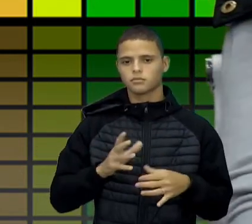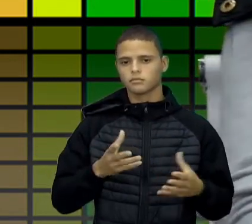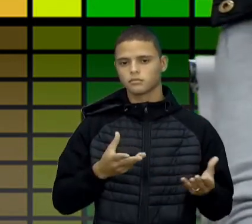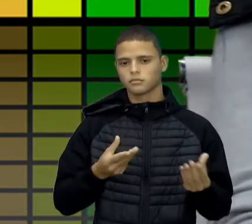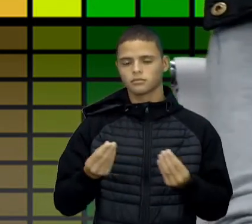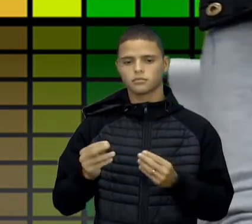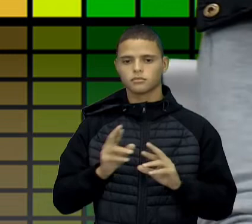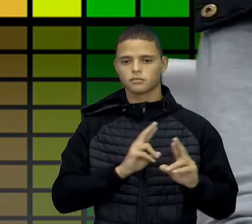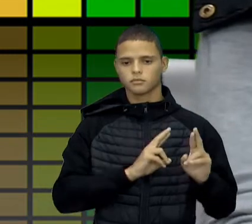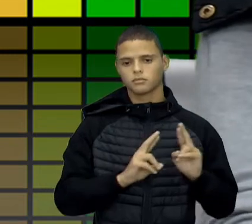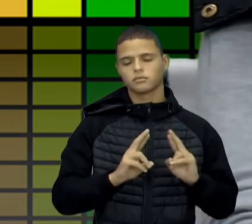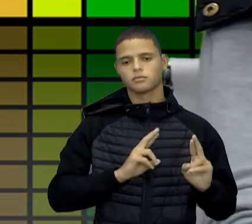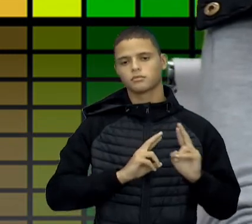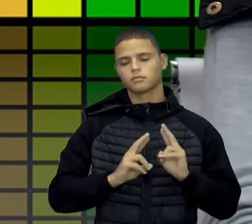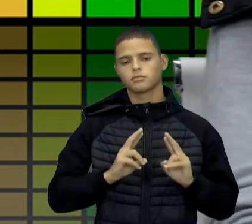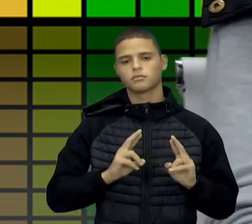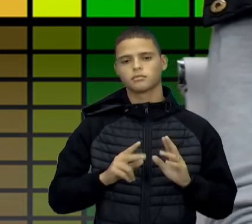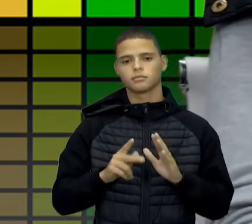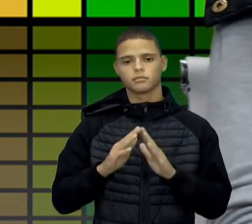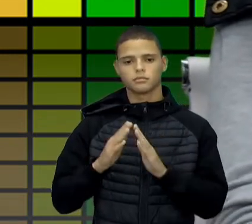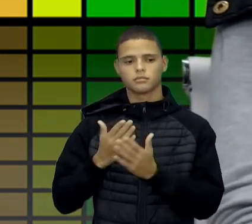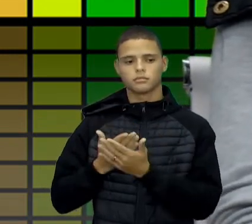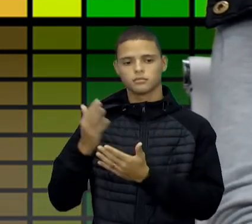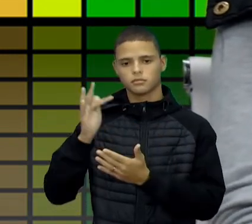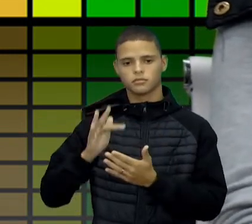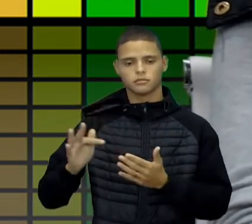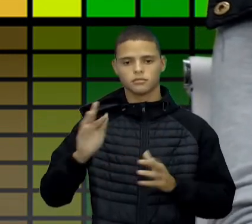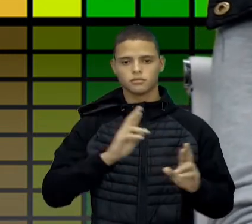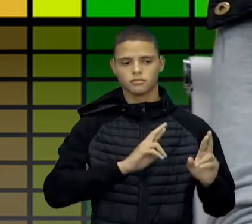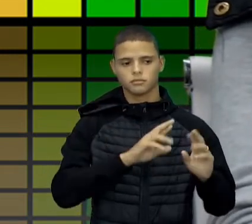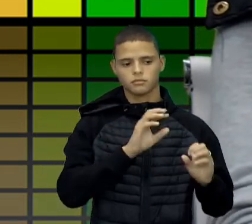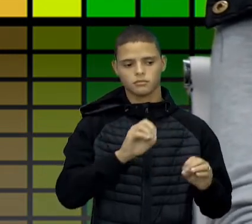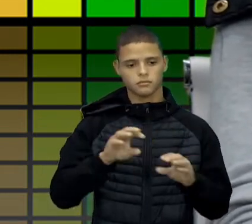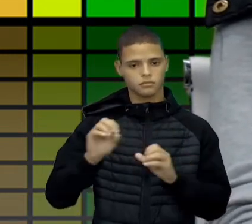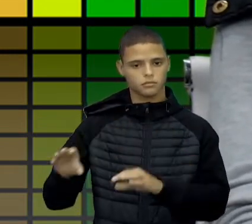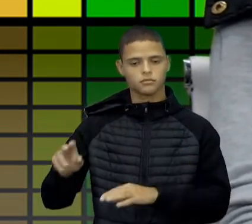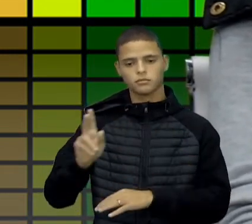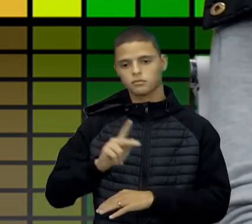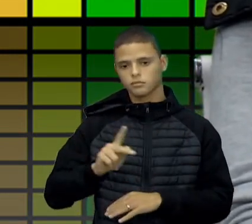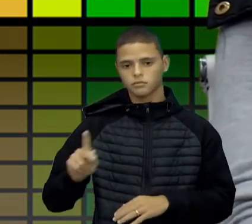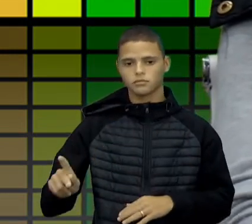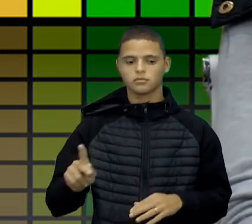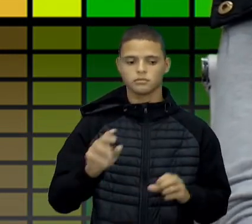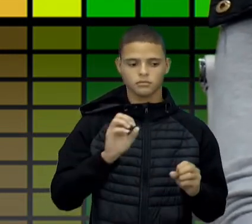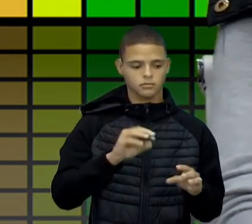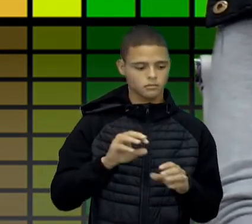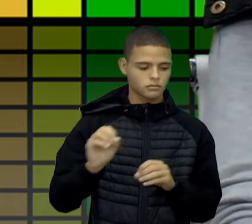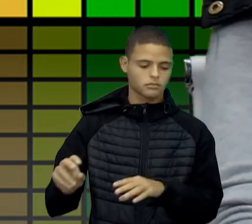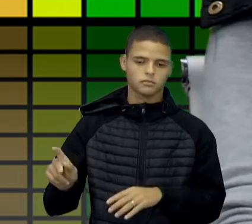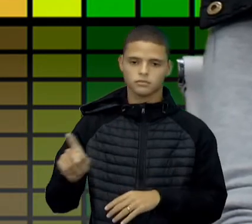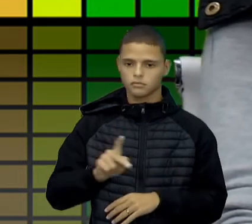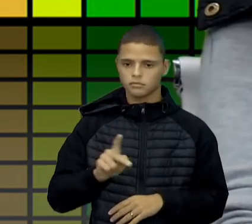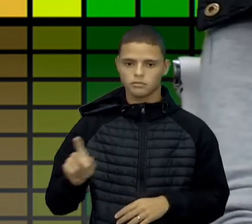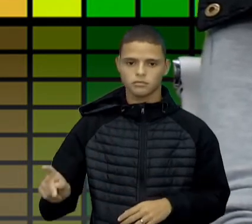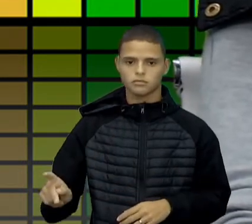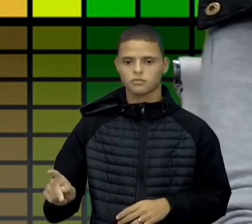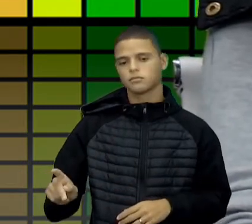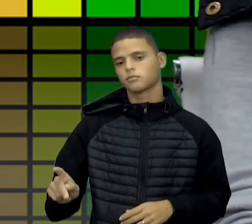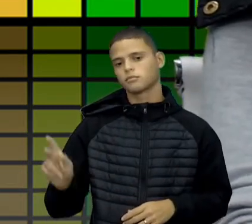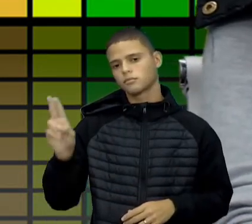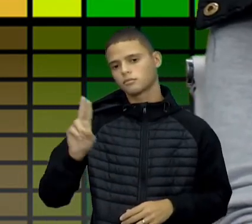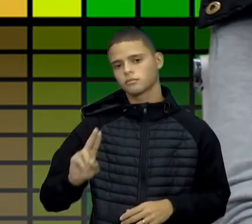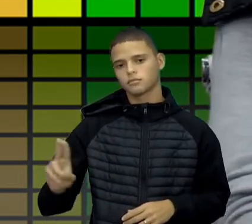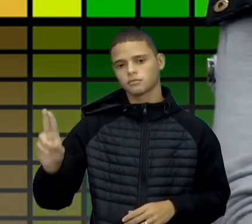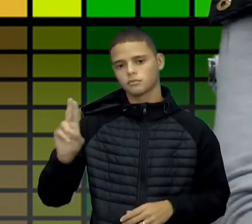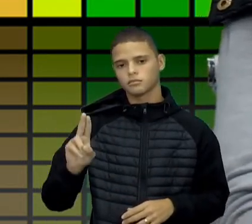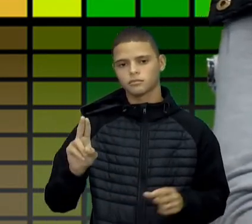relacionados à área também, né, da acadêmica relacionada à educação. Meu professor de Educação em Pedagogia falou, usamos